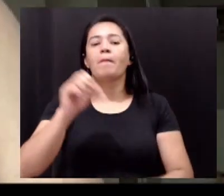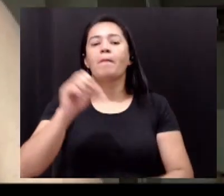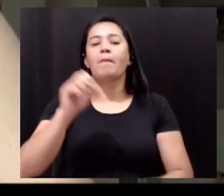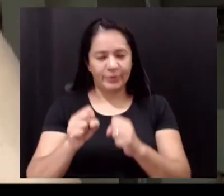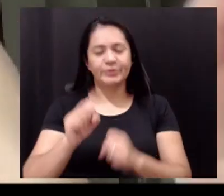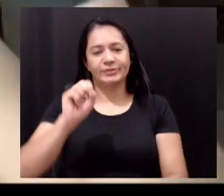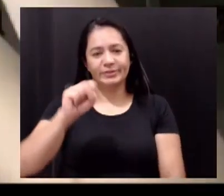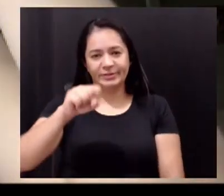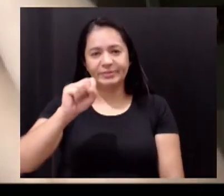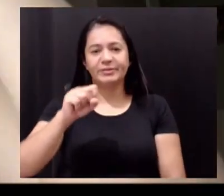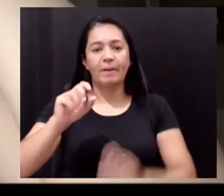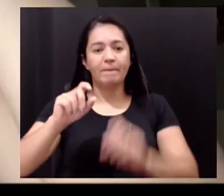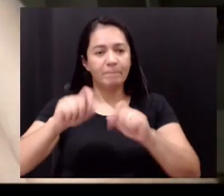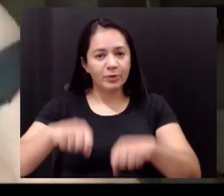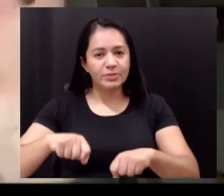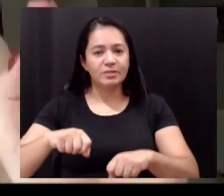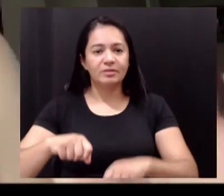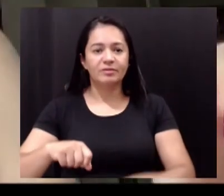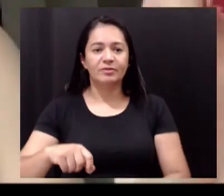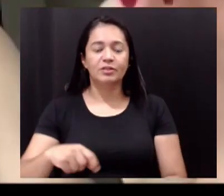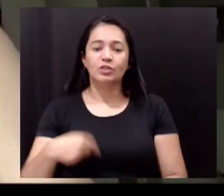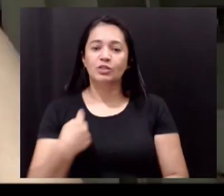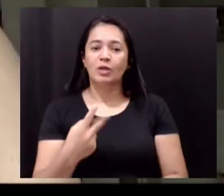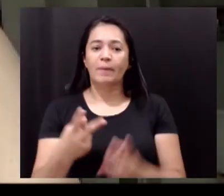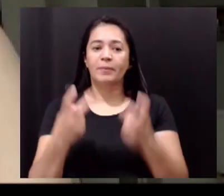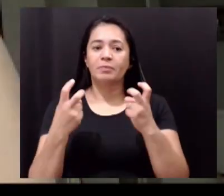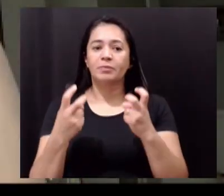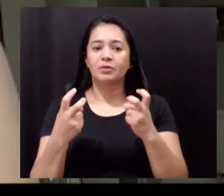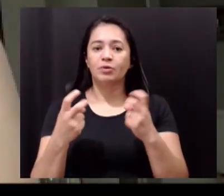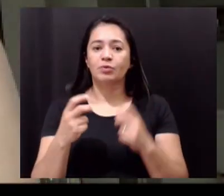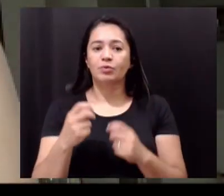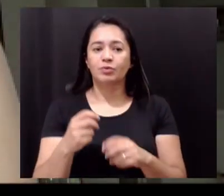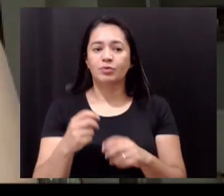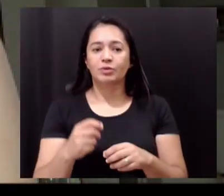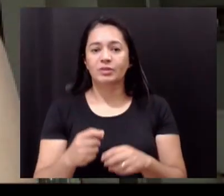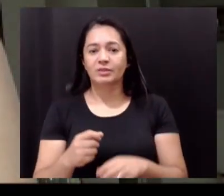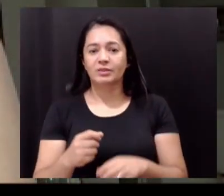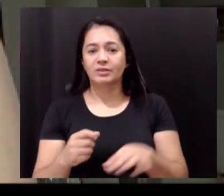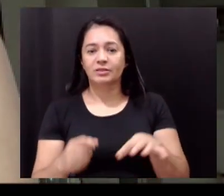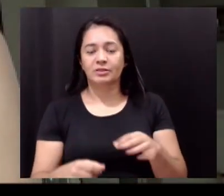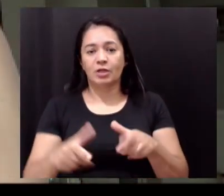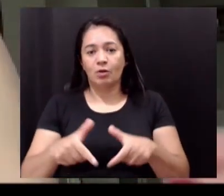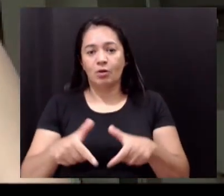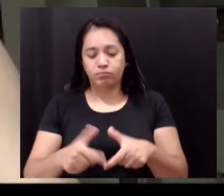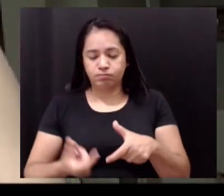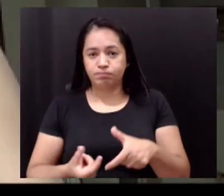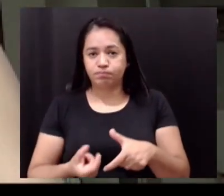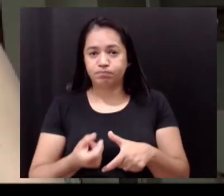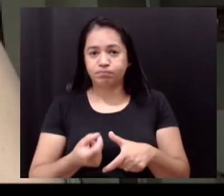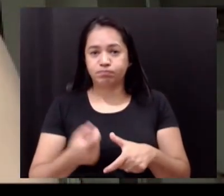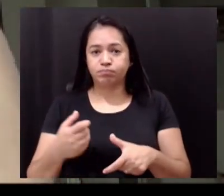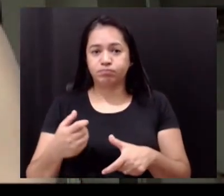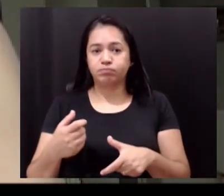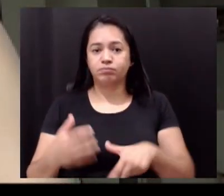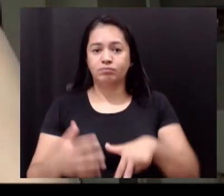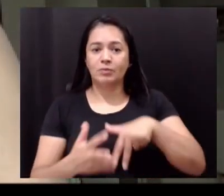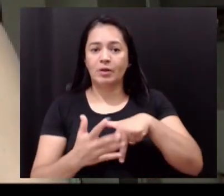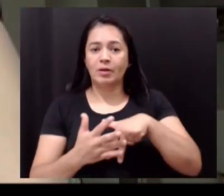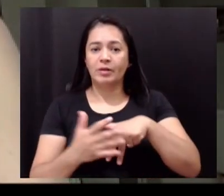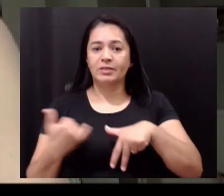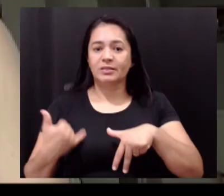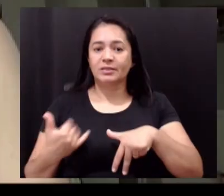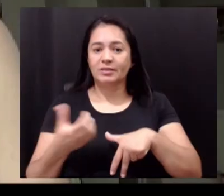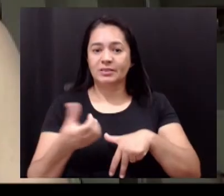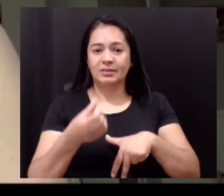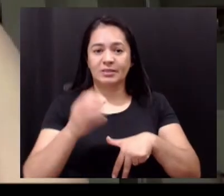a gente tem visto um aumento no número de casos de câncer de colo de útero em pacientes 60 a mais. O que